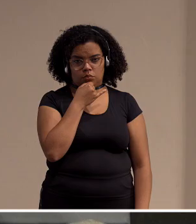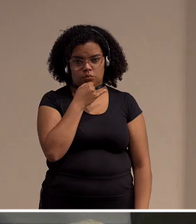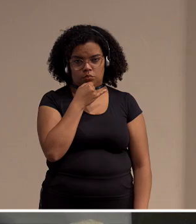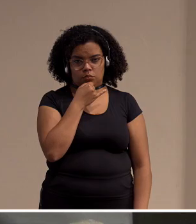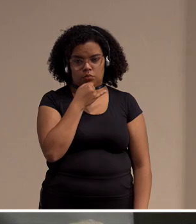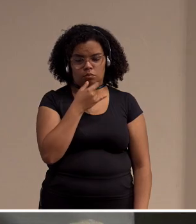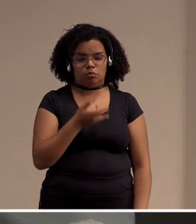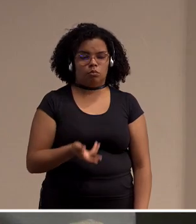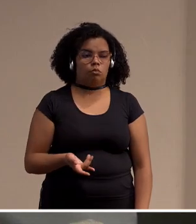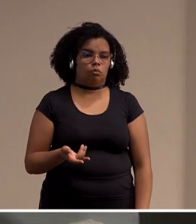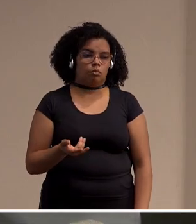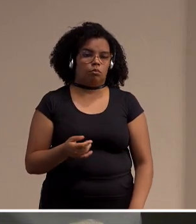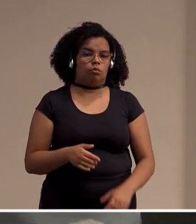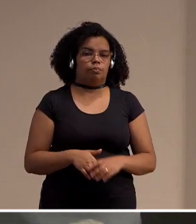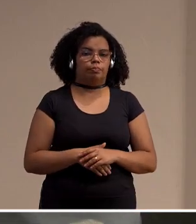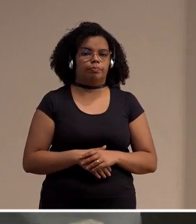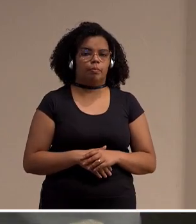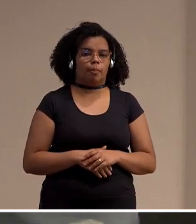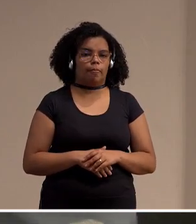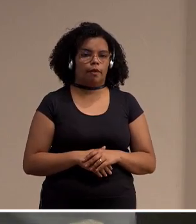Hashtag chateado com X.